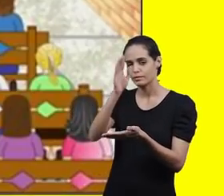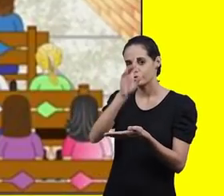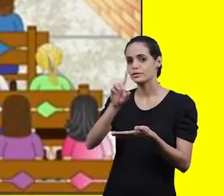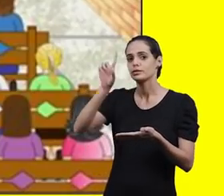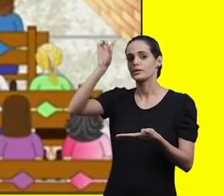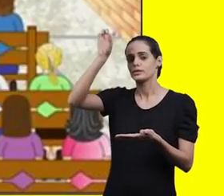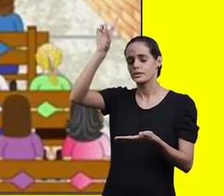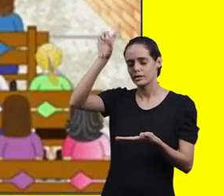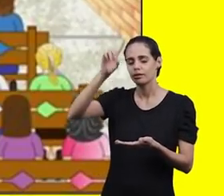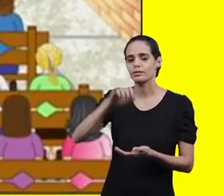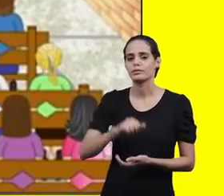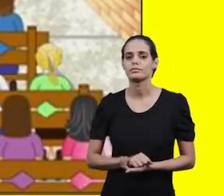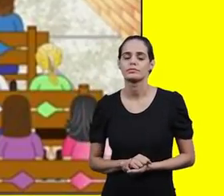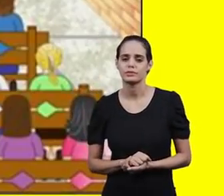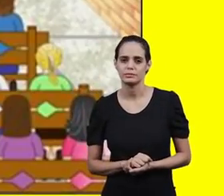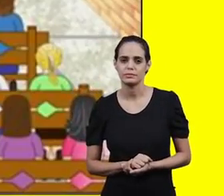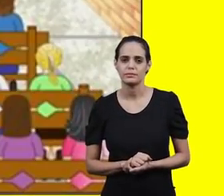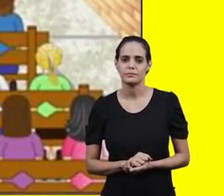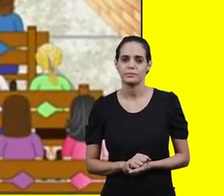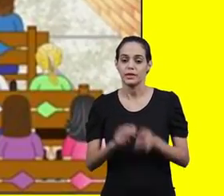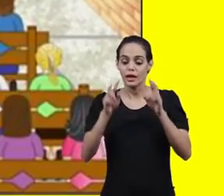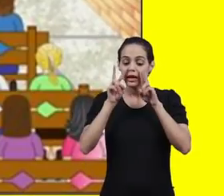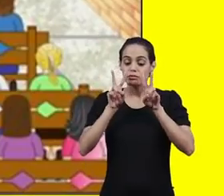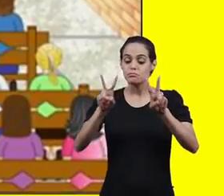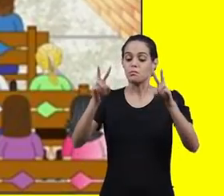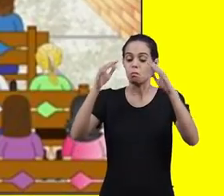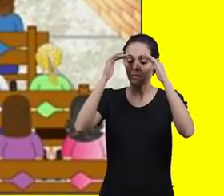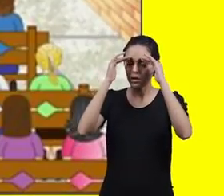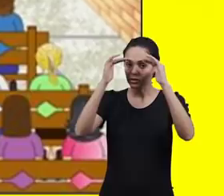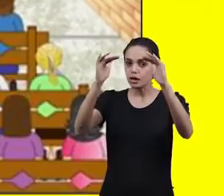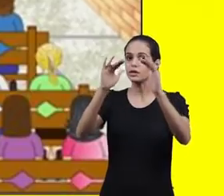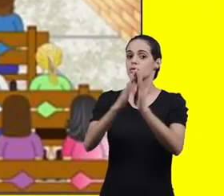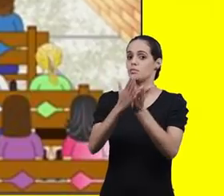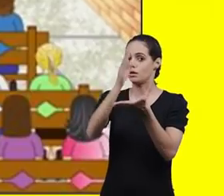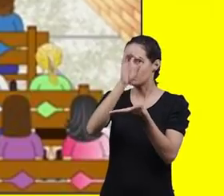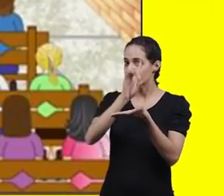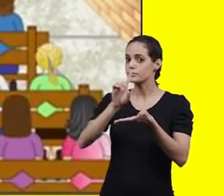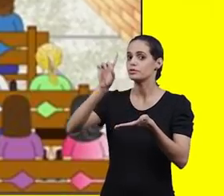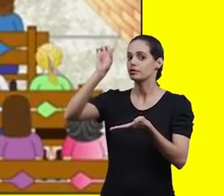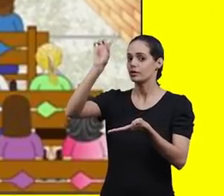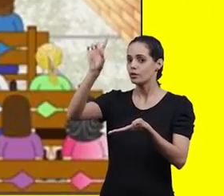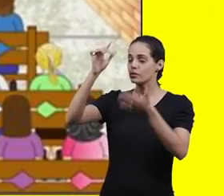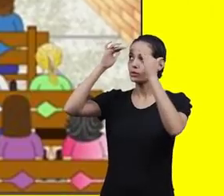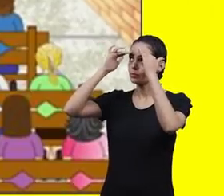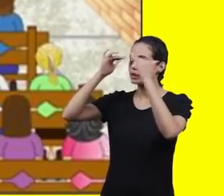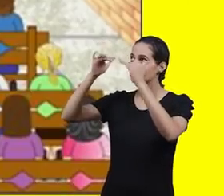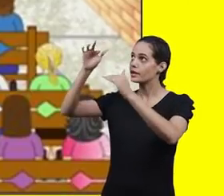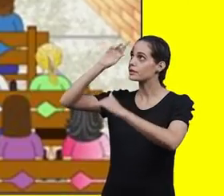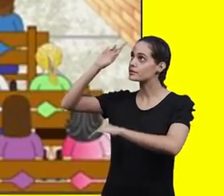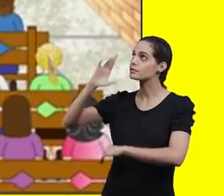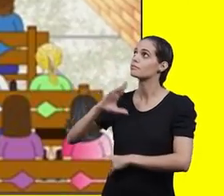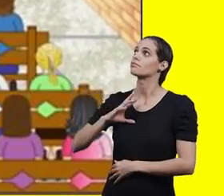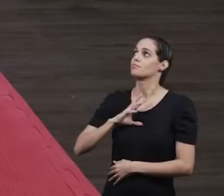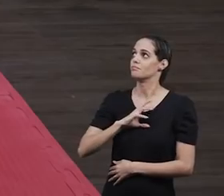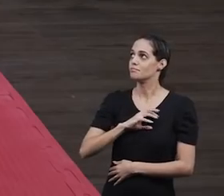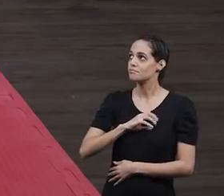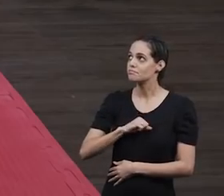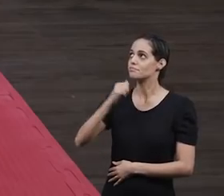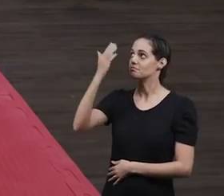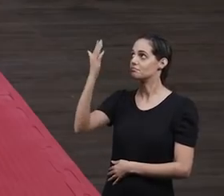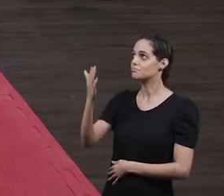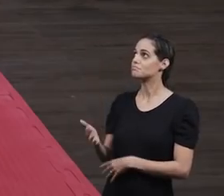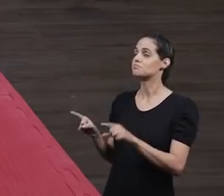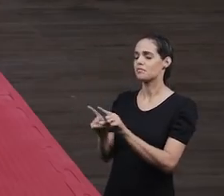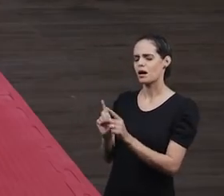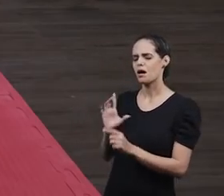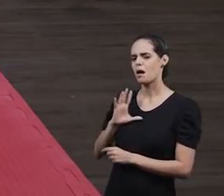lê a palavra, que ouve a palavra, que obedece ao Senhor e que ama o Senhor Jesus.